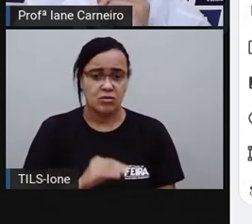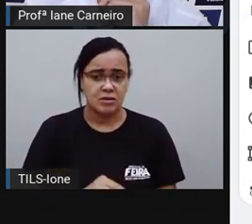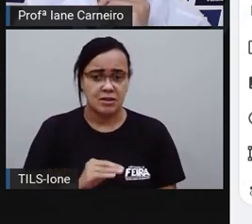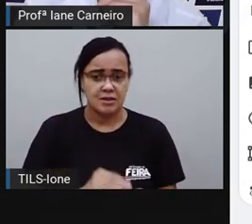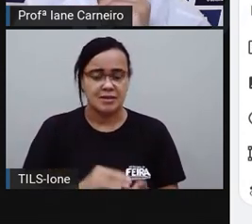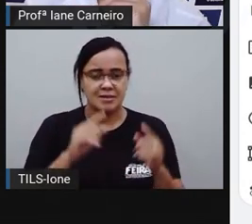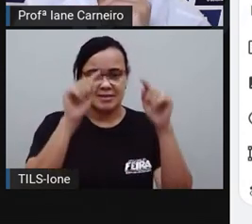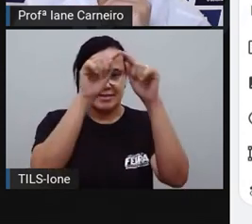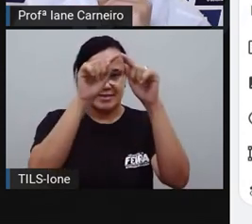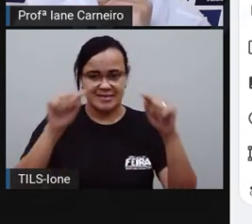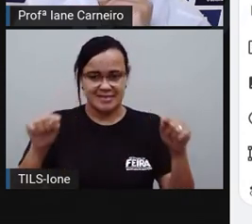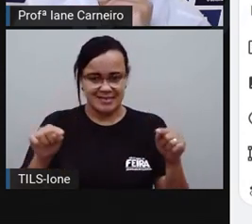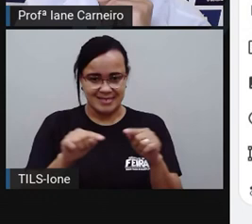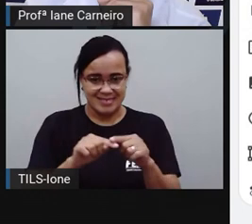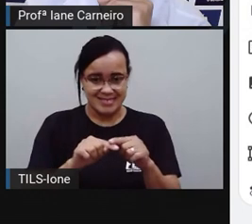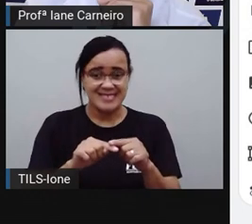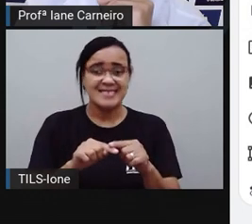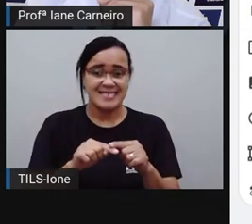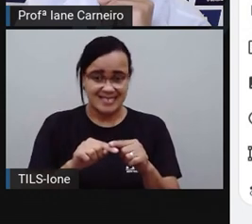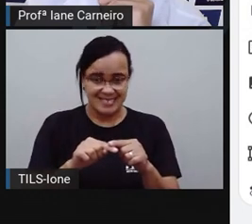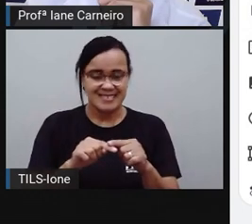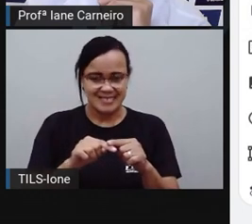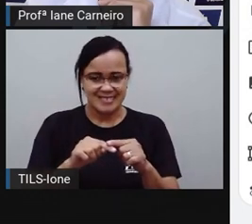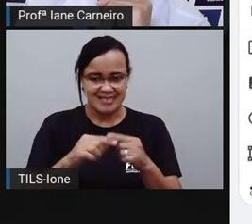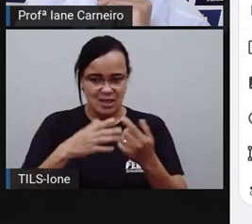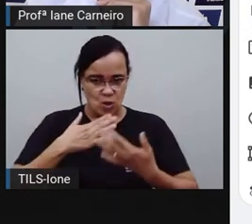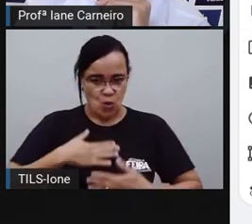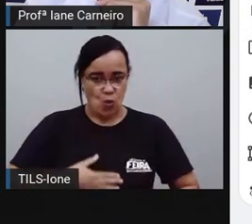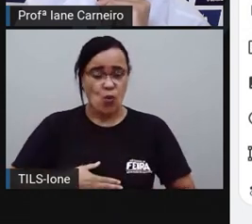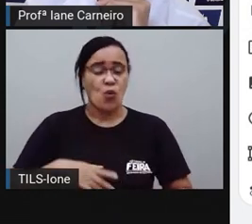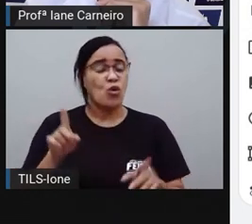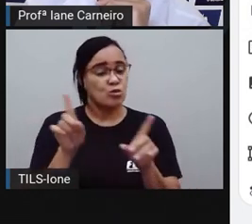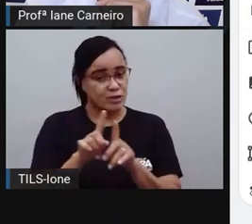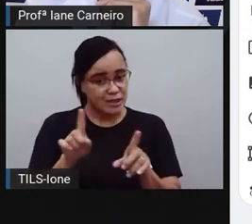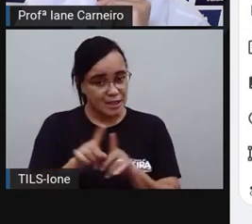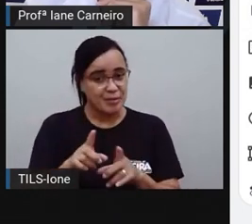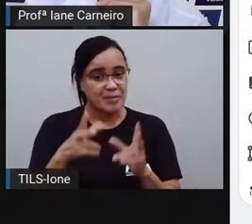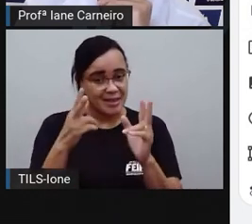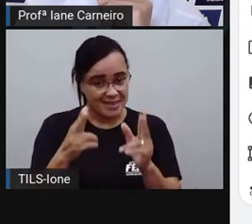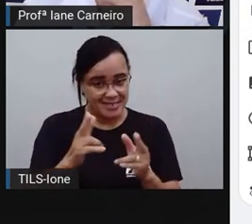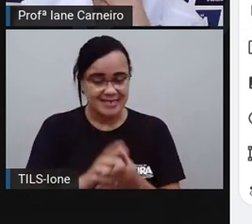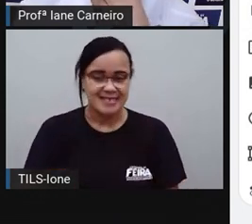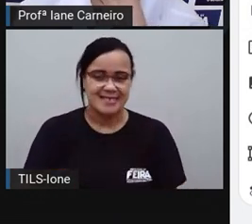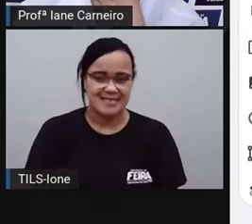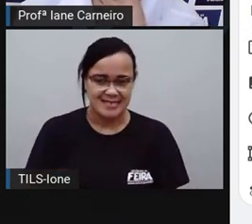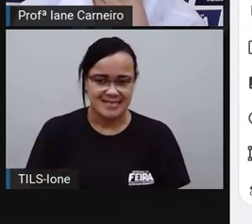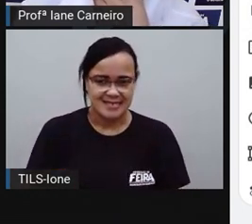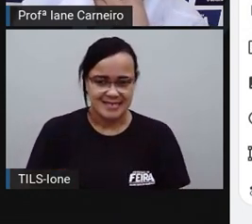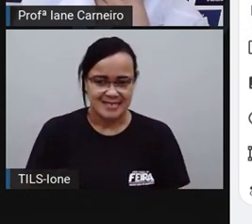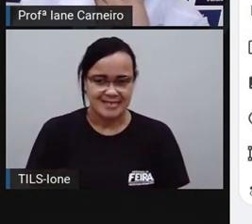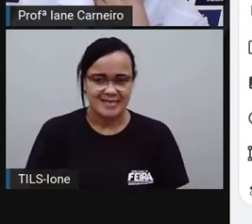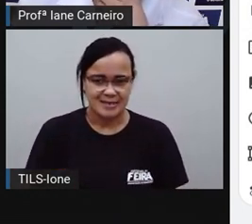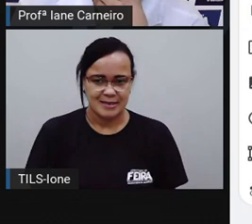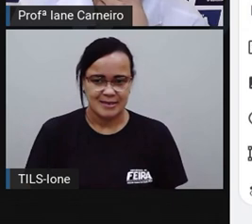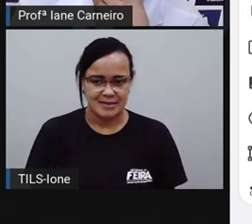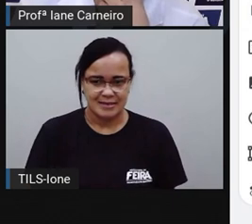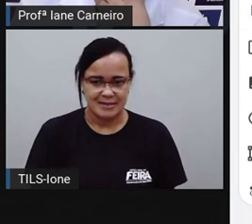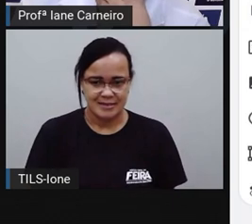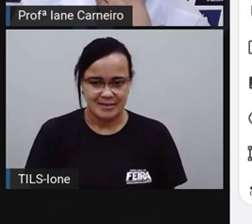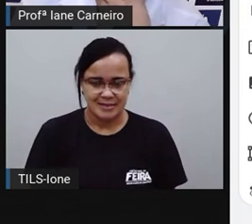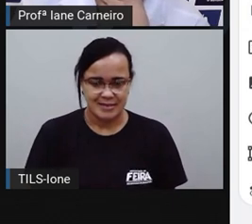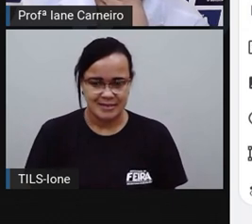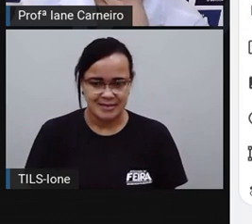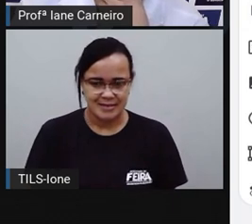Ó, o corpinho do bonequinho também é um triângulo. Então, eu venho aqui e aumento mais um triângulo. E aqui,